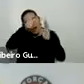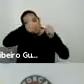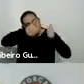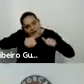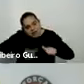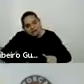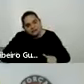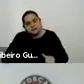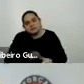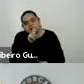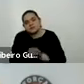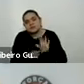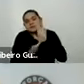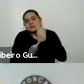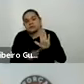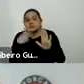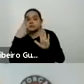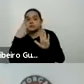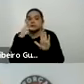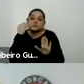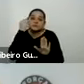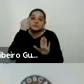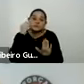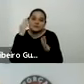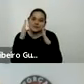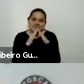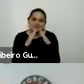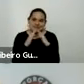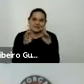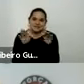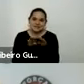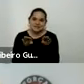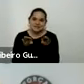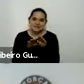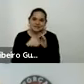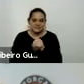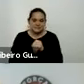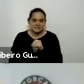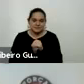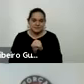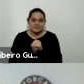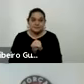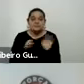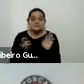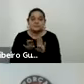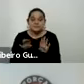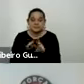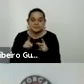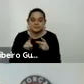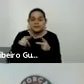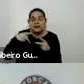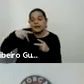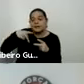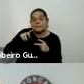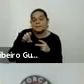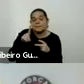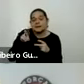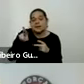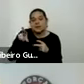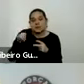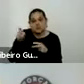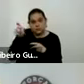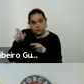sua vivência aí na sua casa. E também o Dr. Pedro Lapa vai falar sobre a portaria que foi assinada na